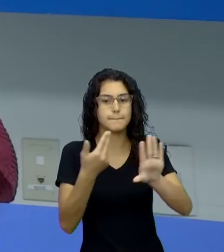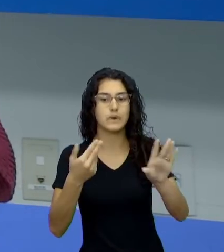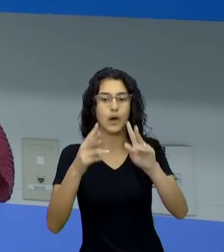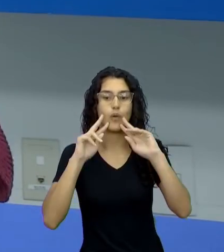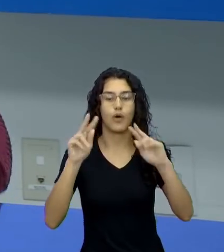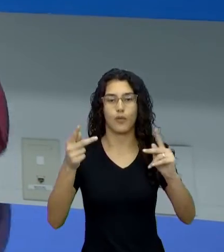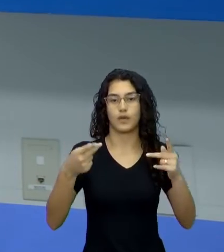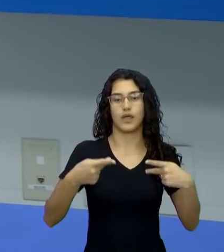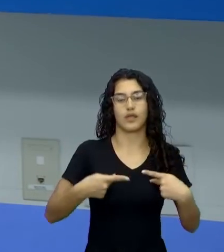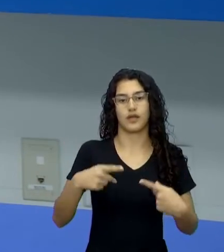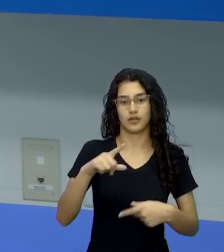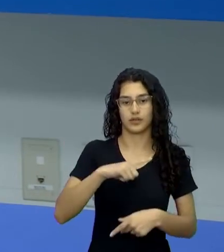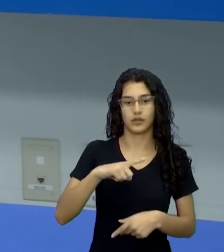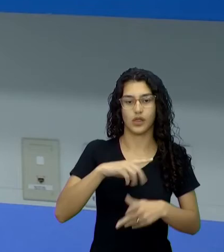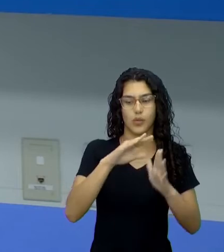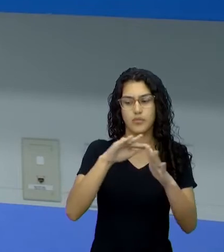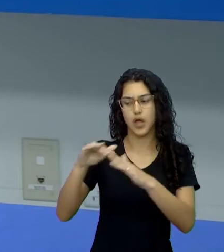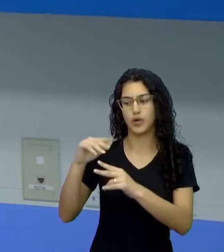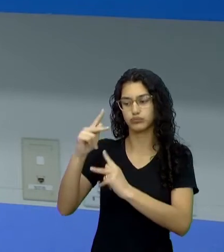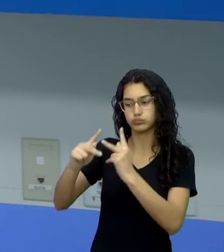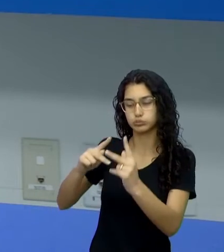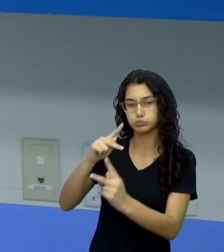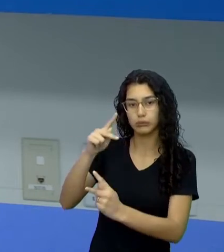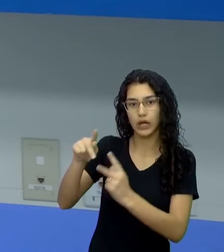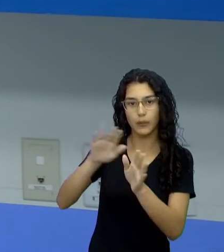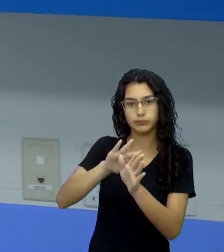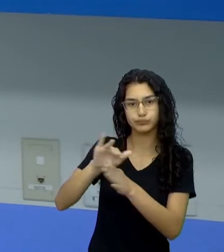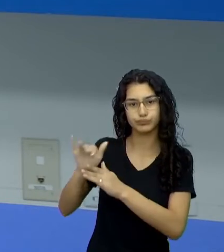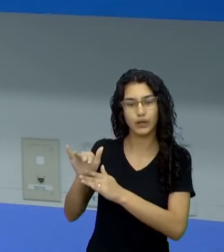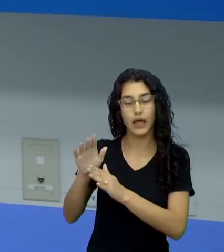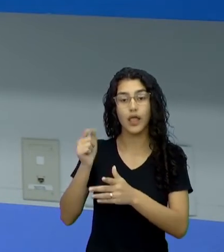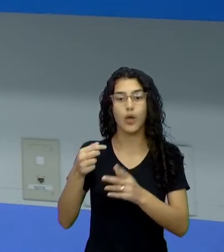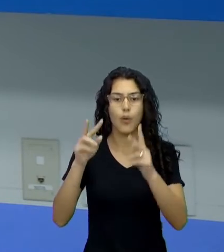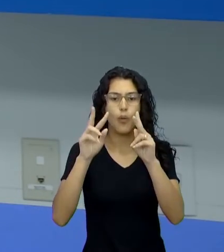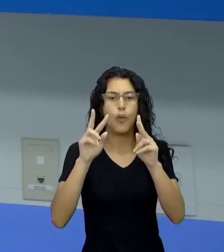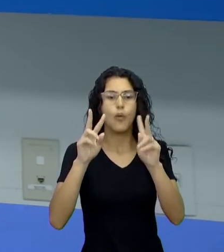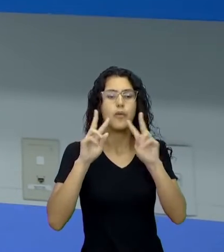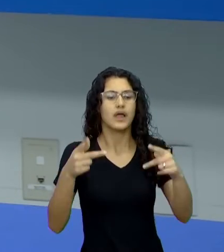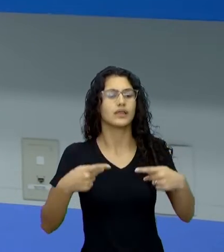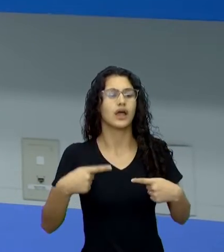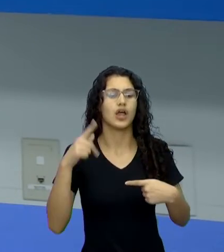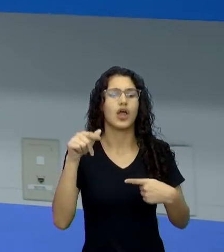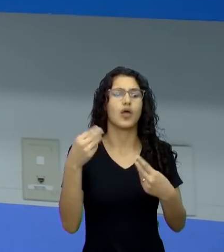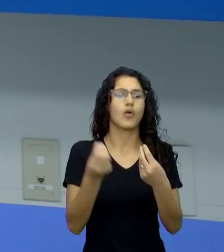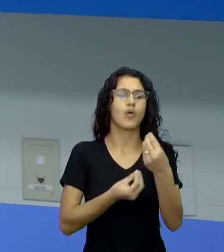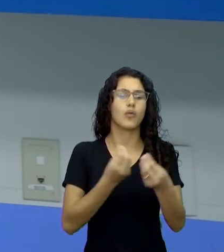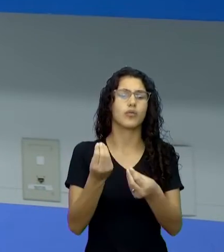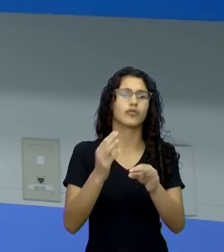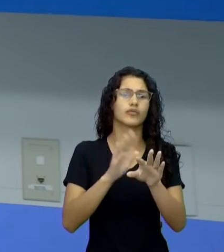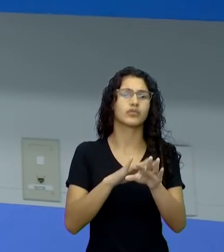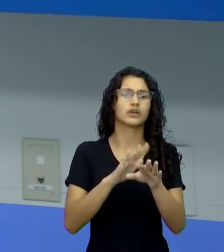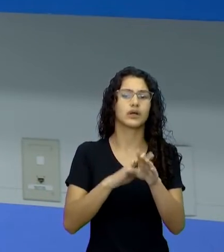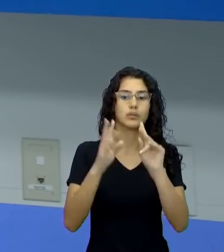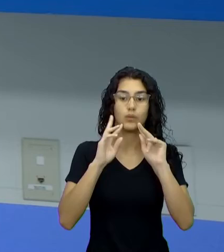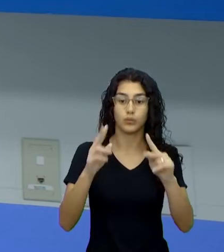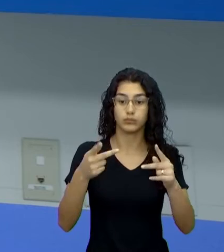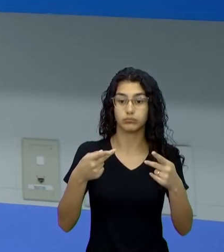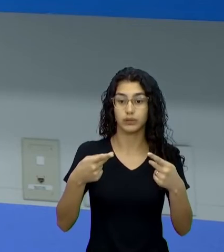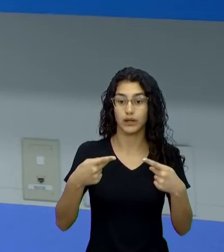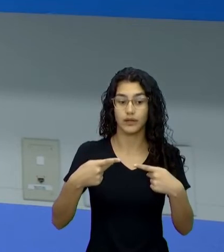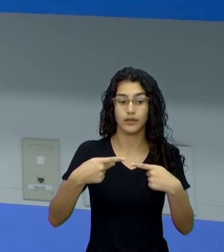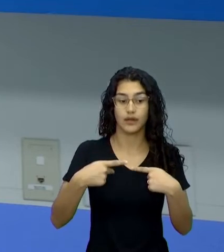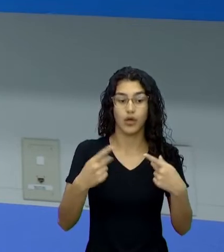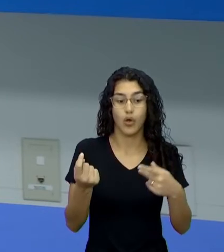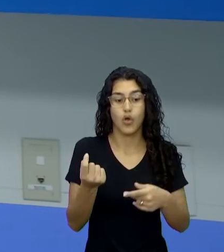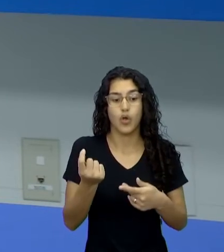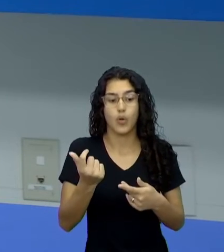humanidade do resto do planeta então a humanidade é quase como como passamos a tratar a humanidade quase como